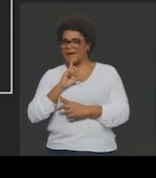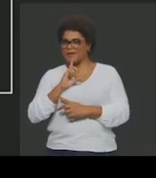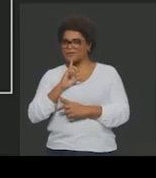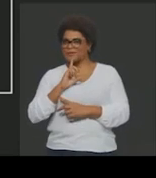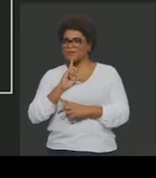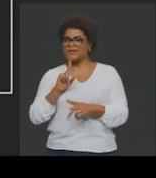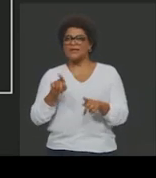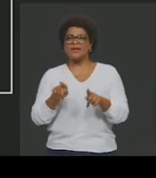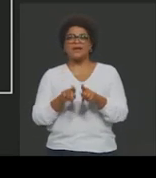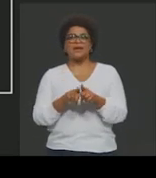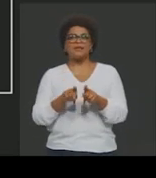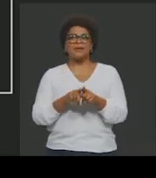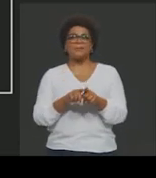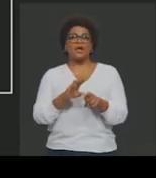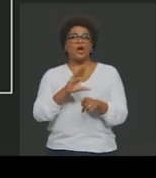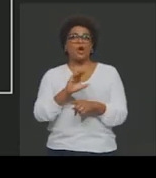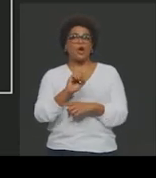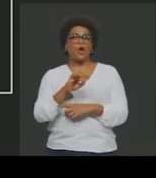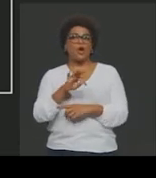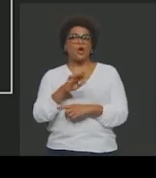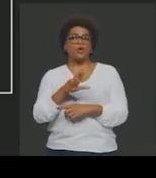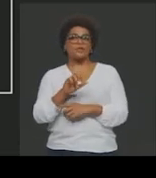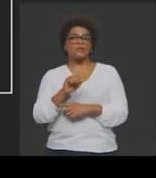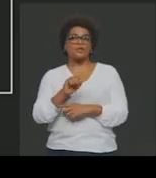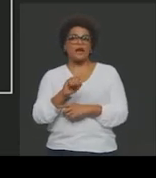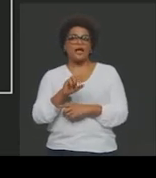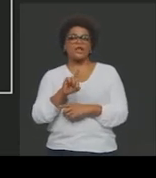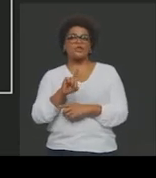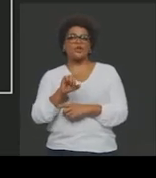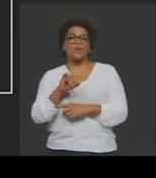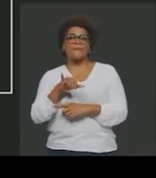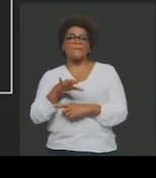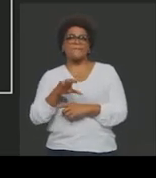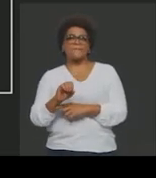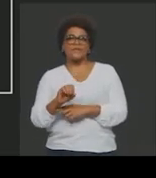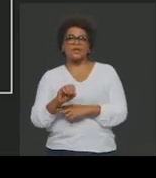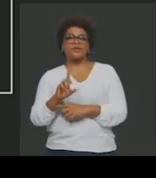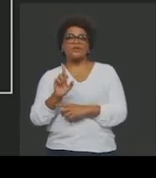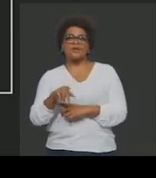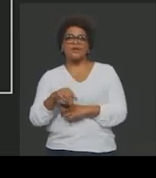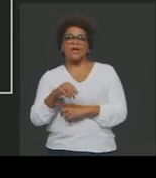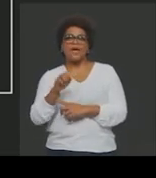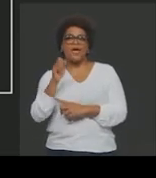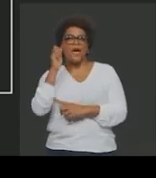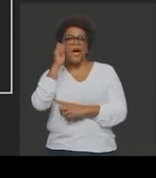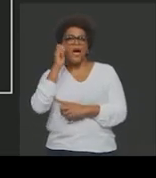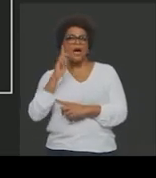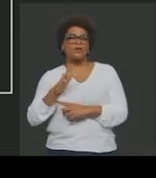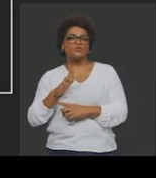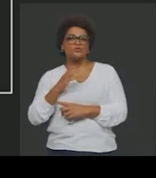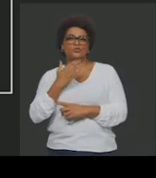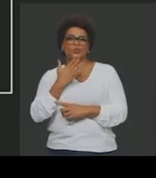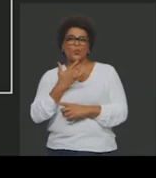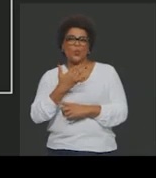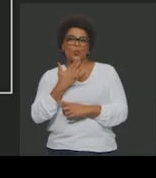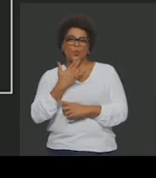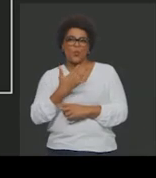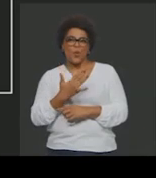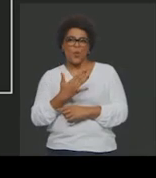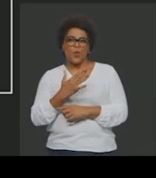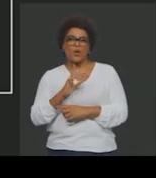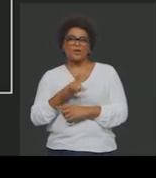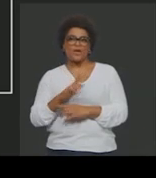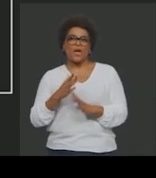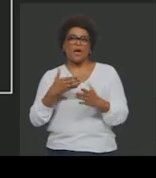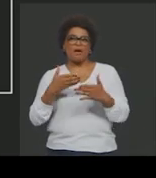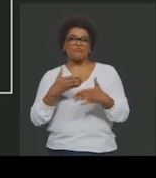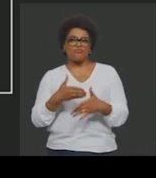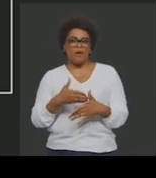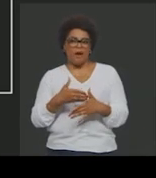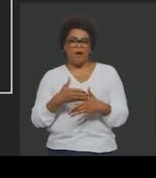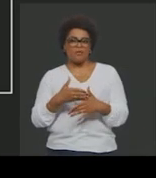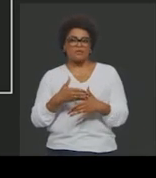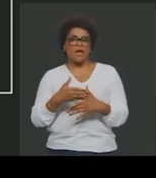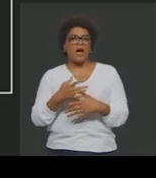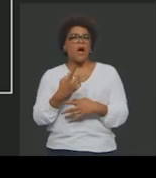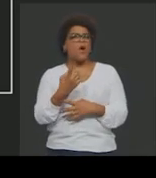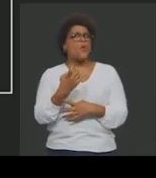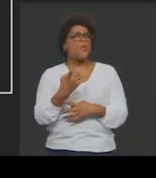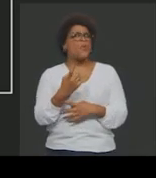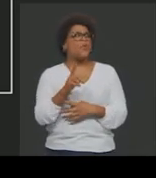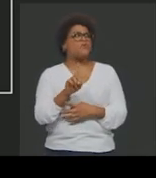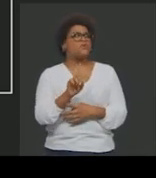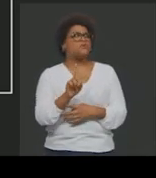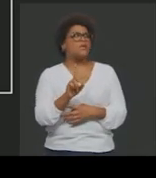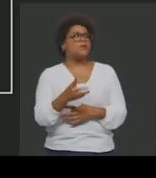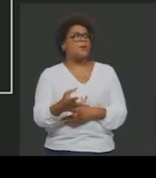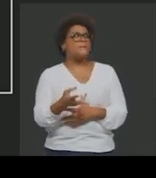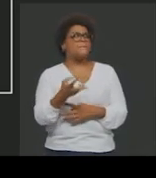azul, conjunto de chegada. Neste formato aparecem automaticamente. A única coisa que você não está vendo na hora que a